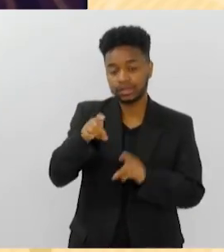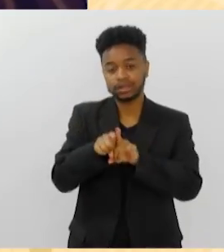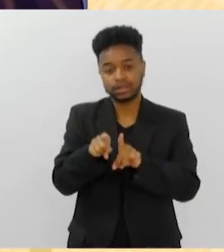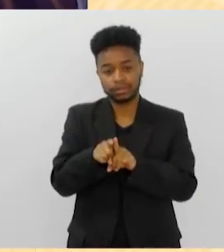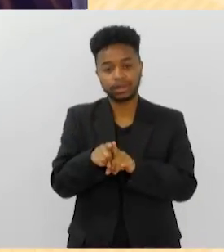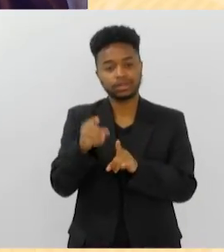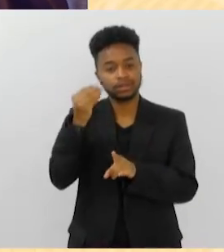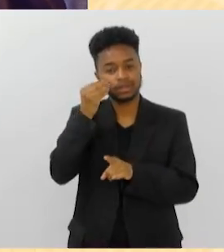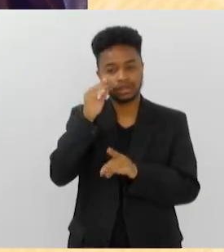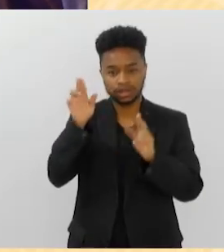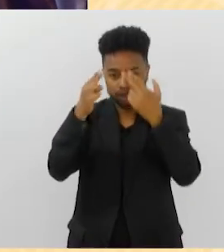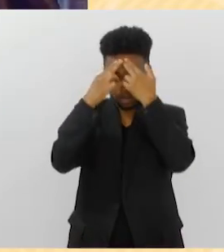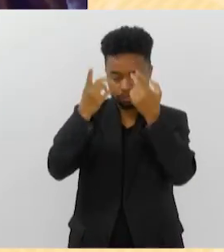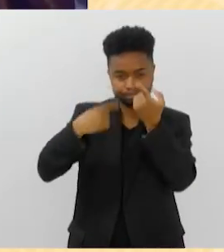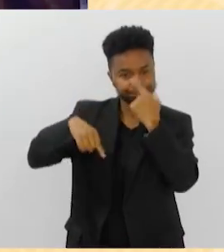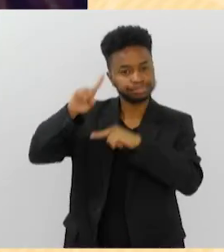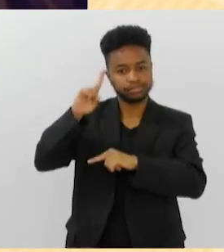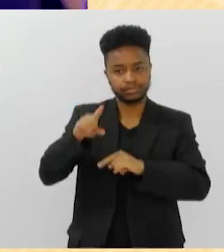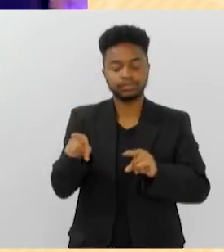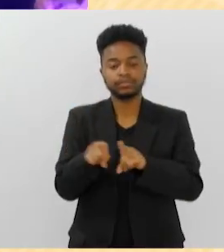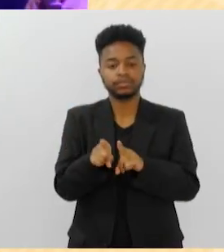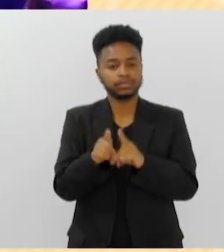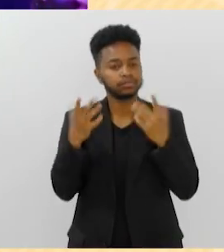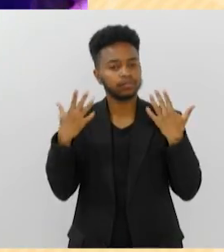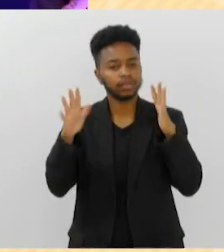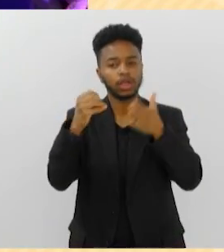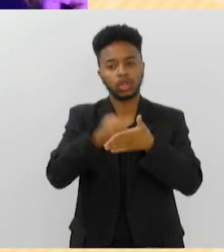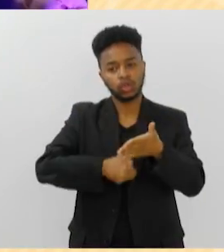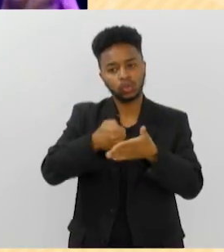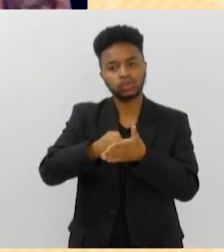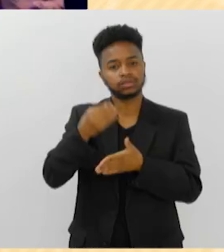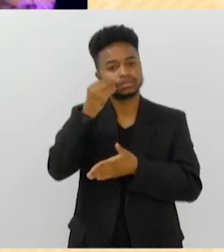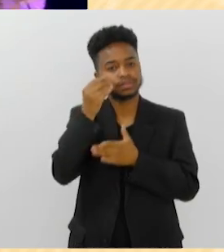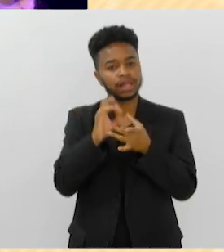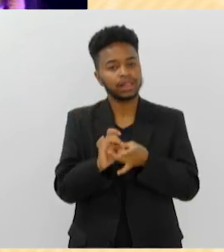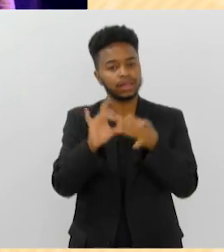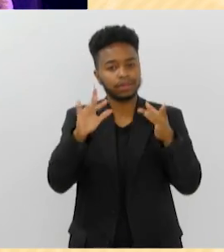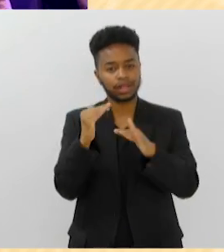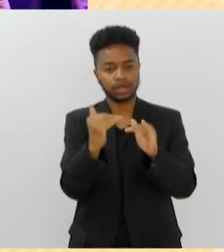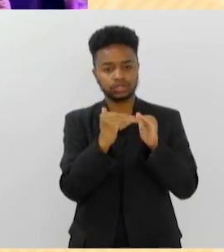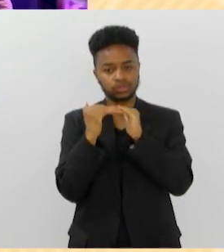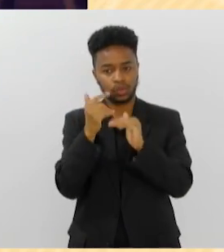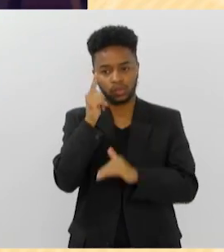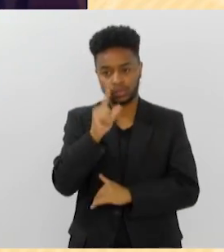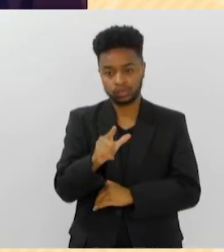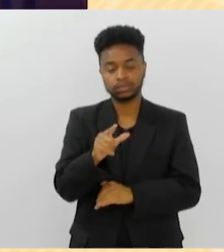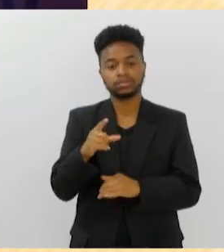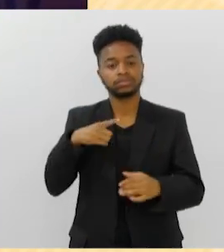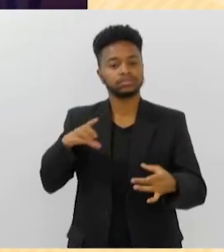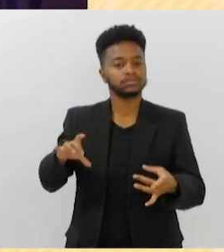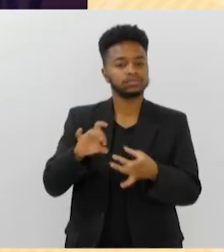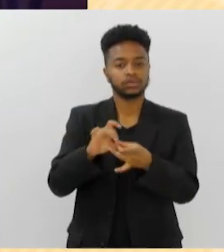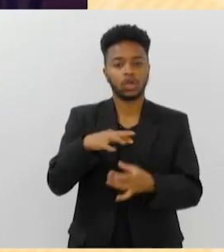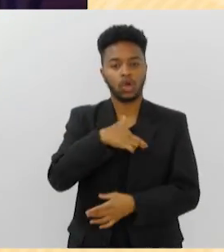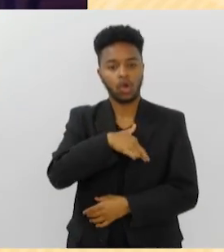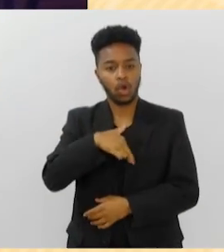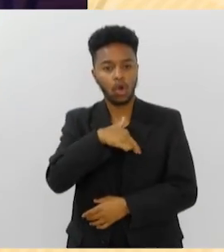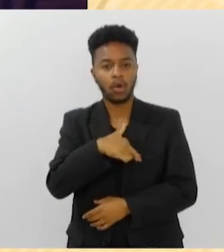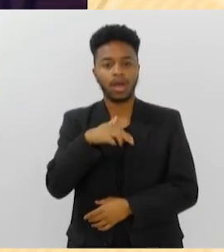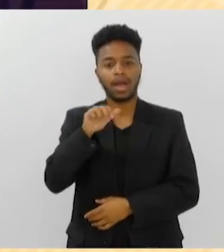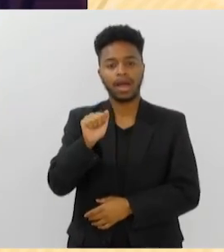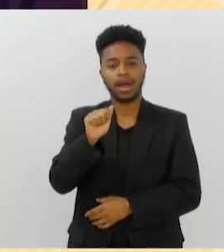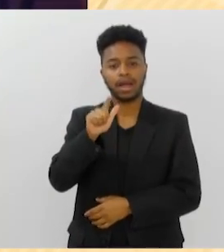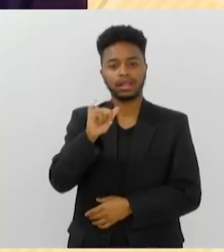de traumas. Além disso, celebra a luta por liberdade e igualdade. Baseada no romance homônimo de